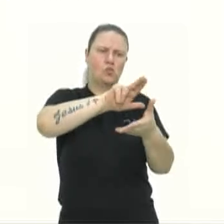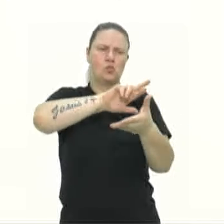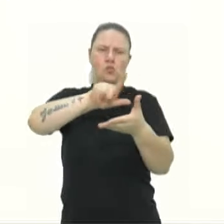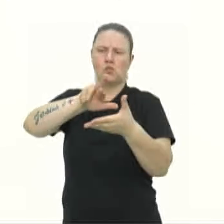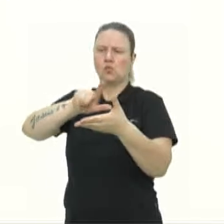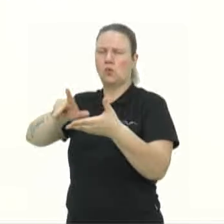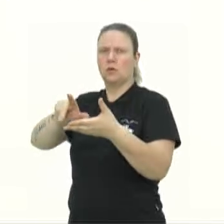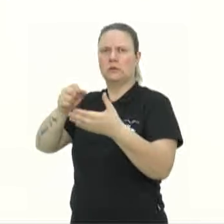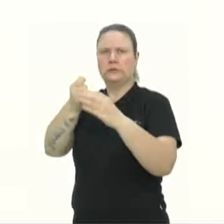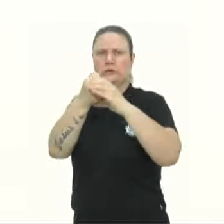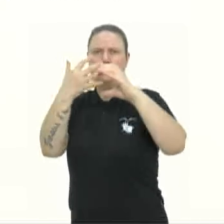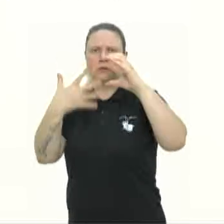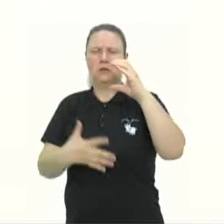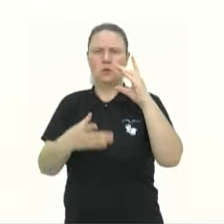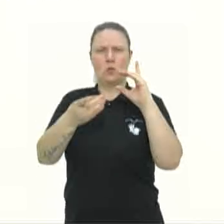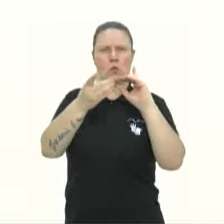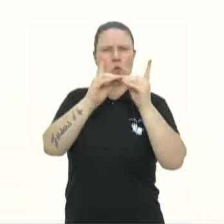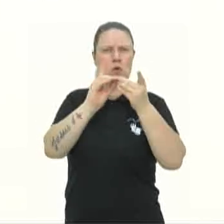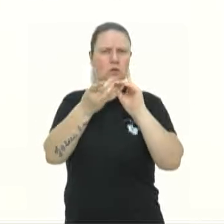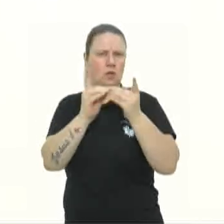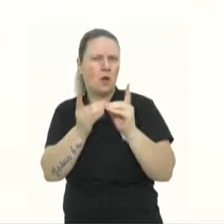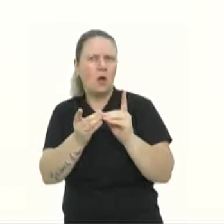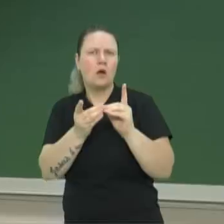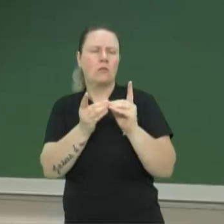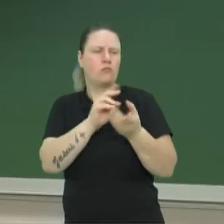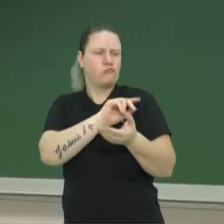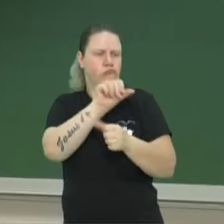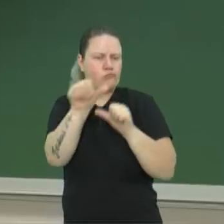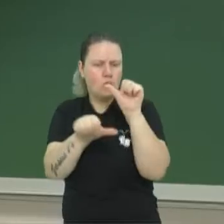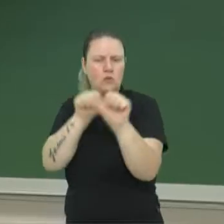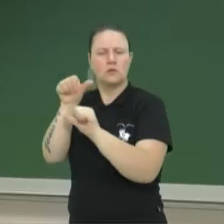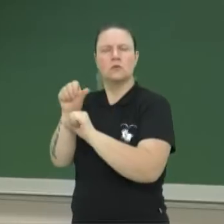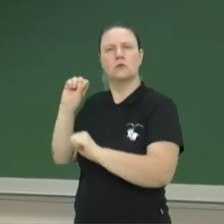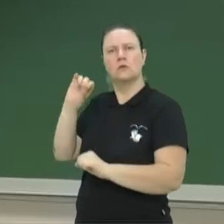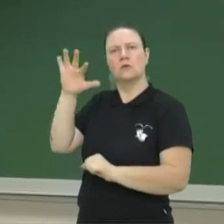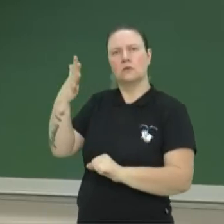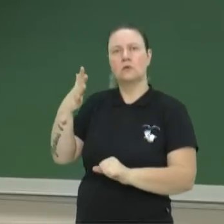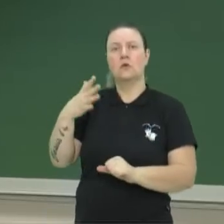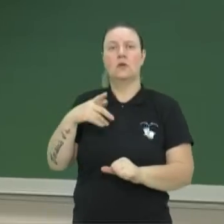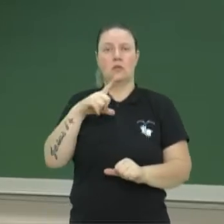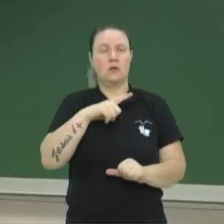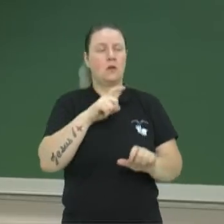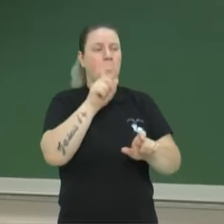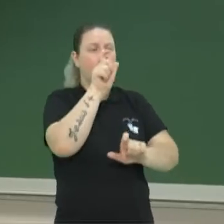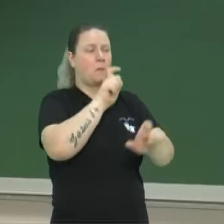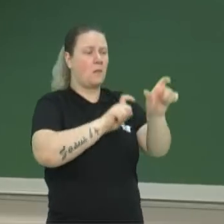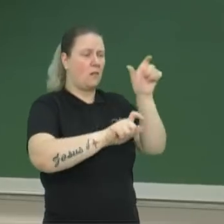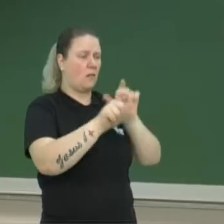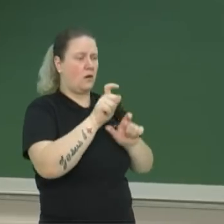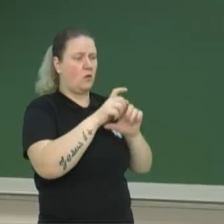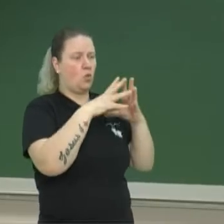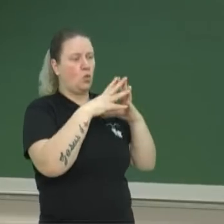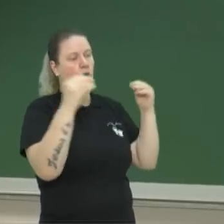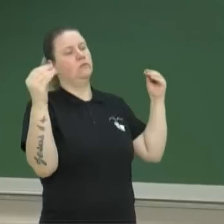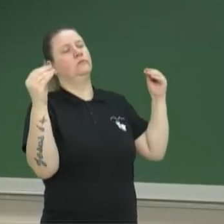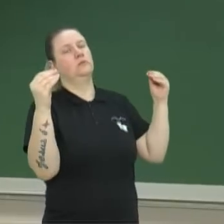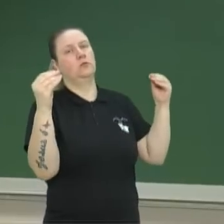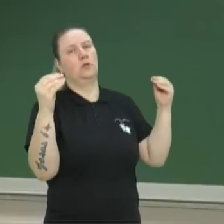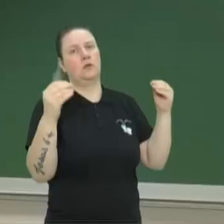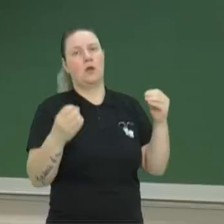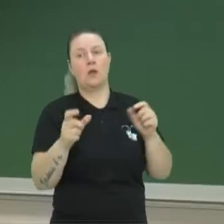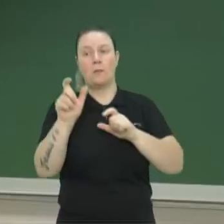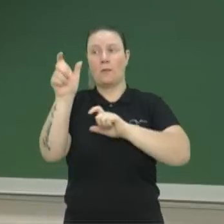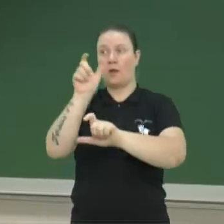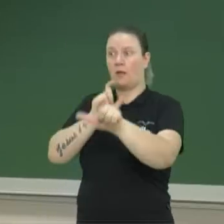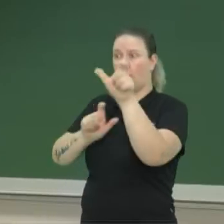dinâmicas, mudam o tempo todo. Palavras que eram utilizadas somem, né? São esquecidas, e outras palavras aparecem no